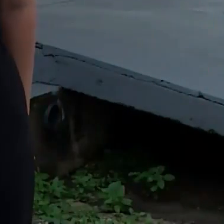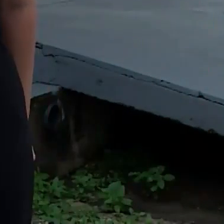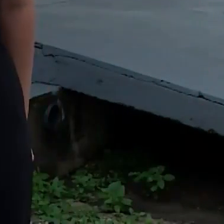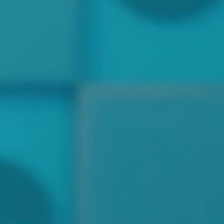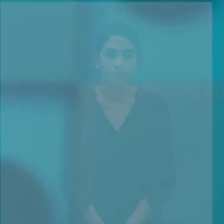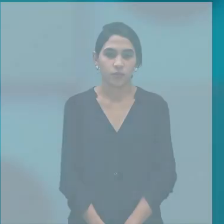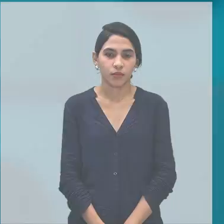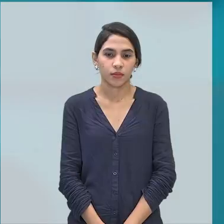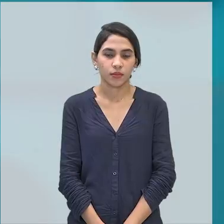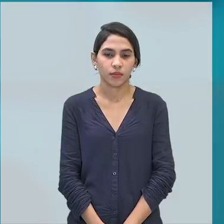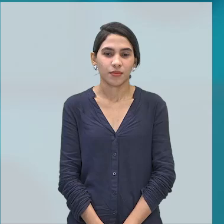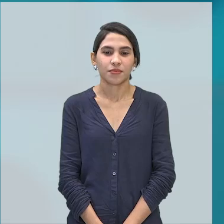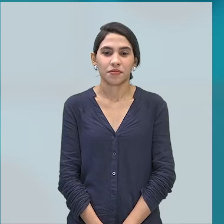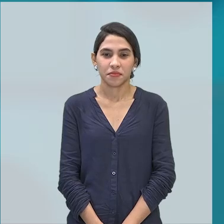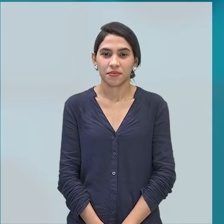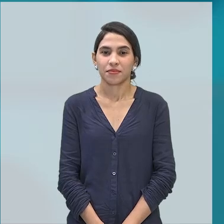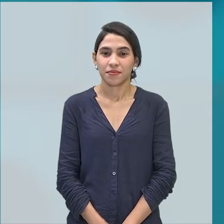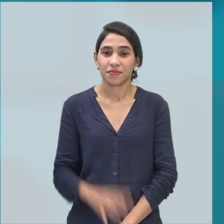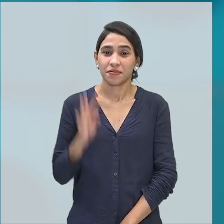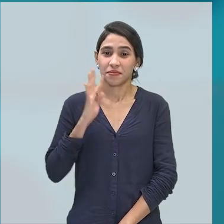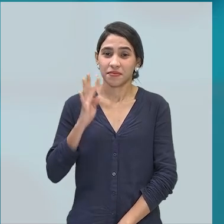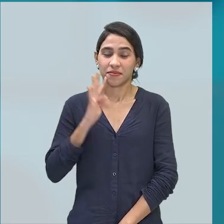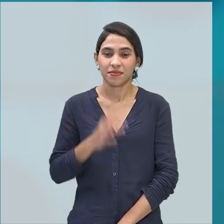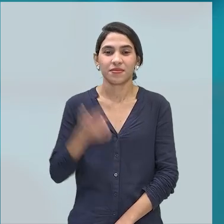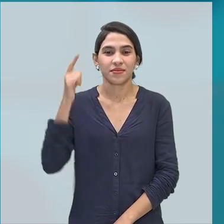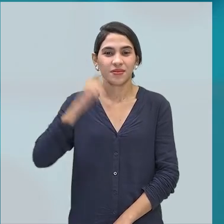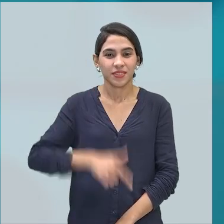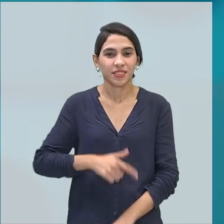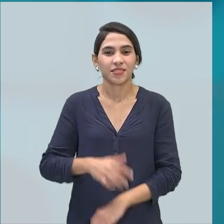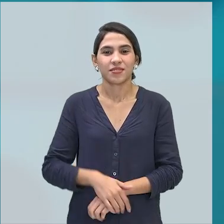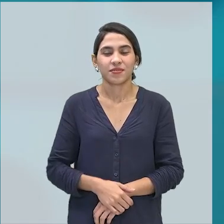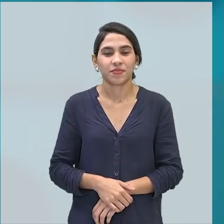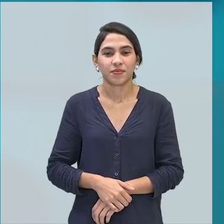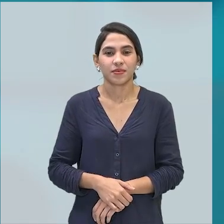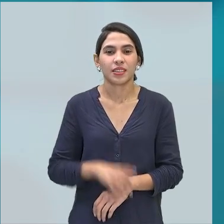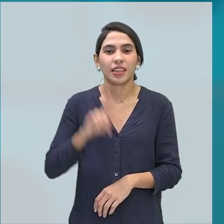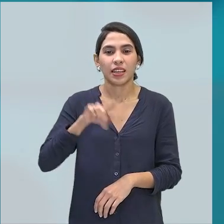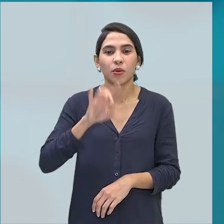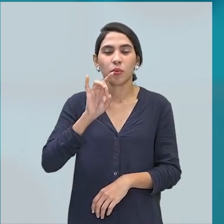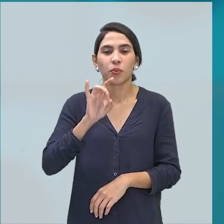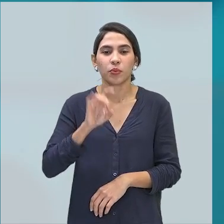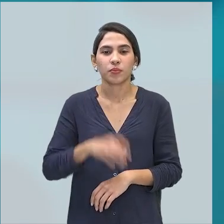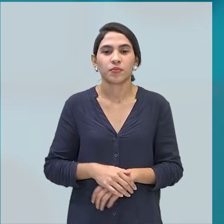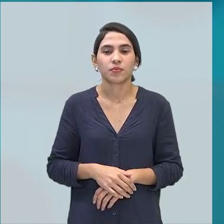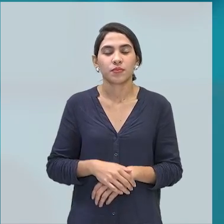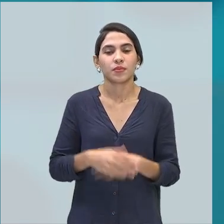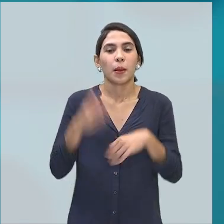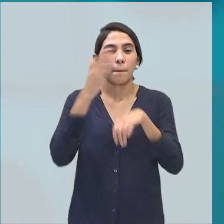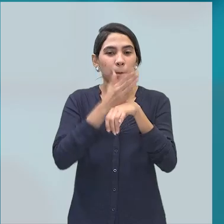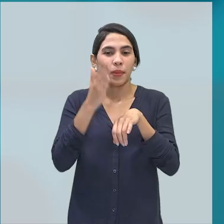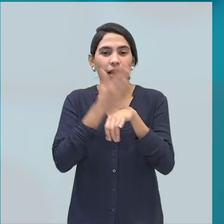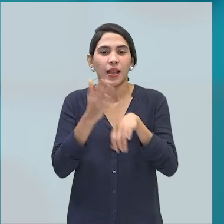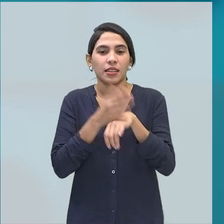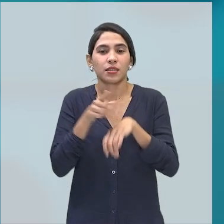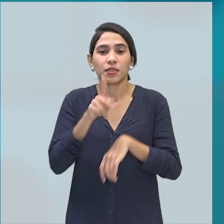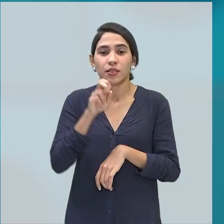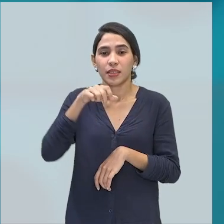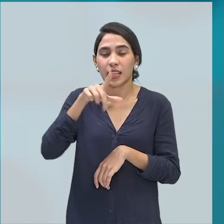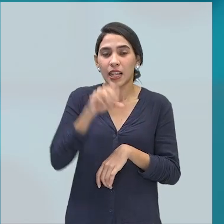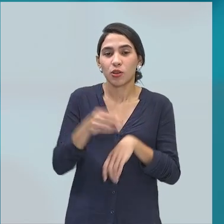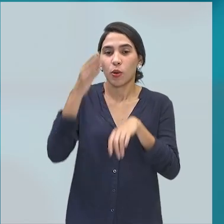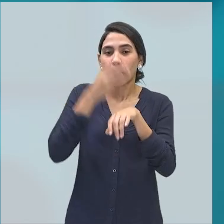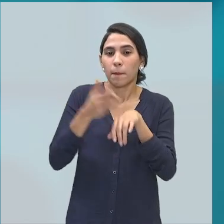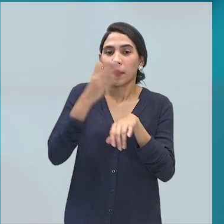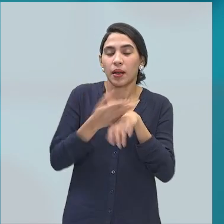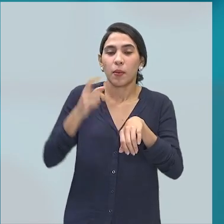Muito bem, então mais uma vez, esse só foi um dos exercícios que nós fizemos ali no